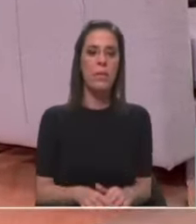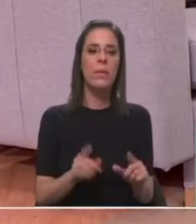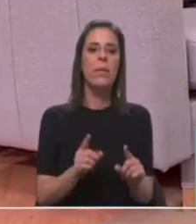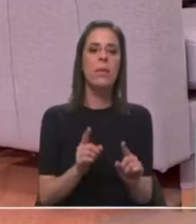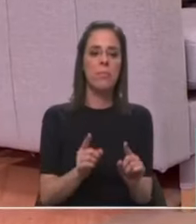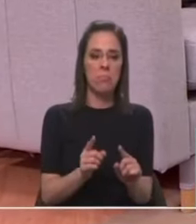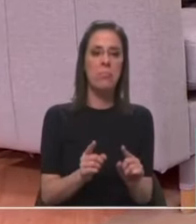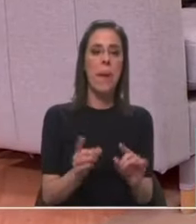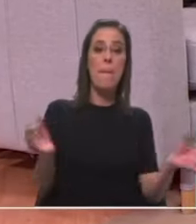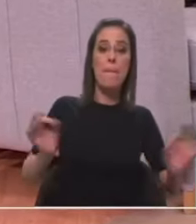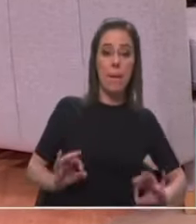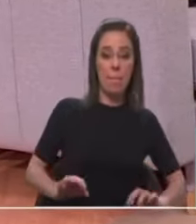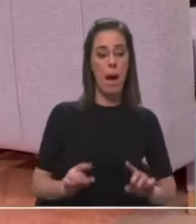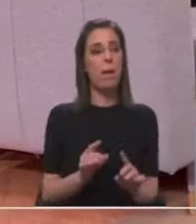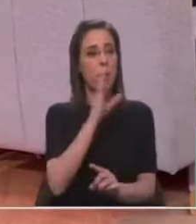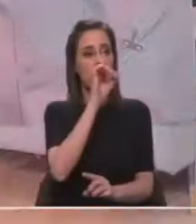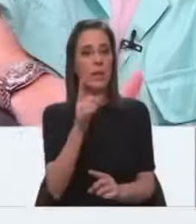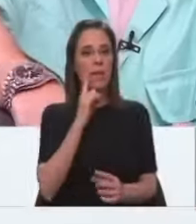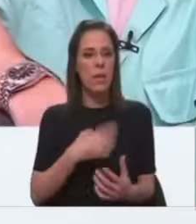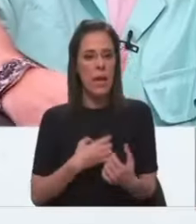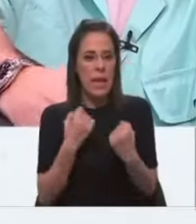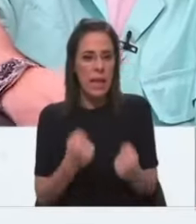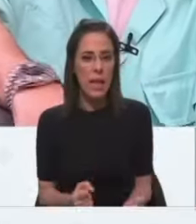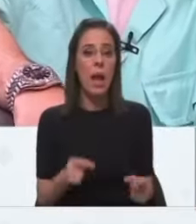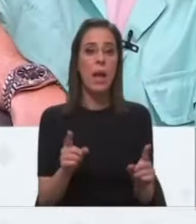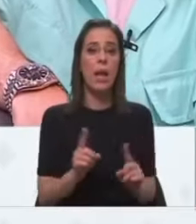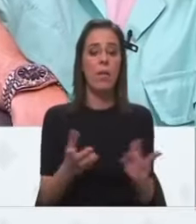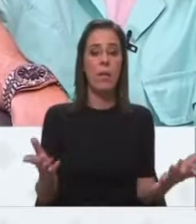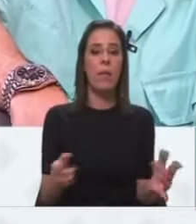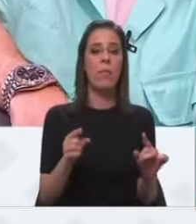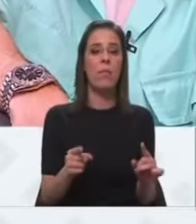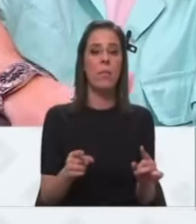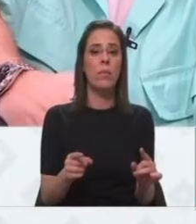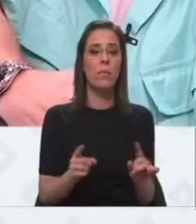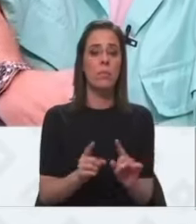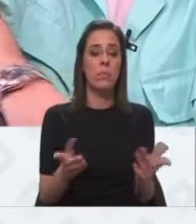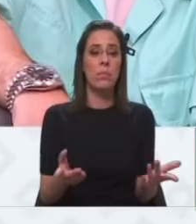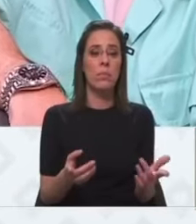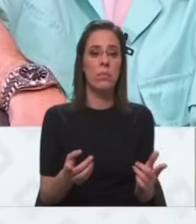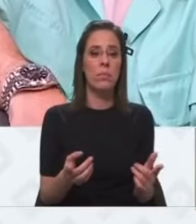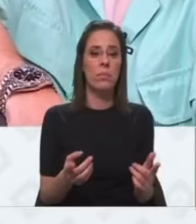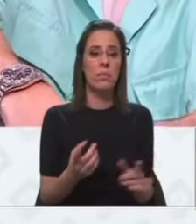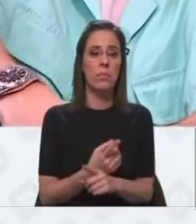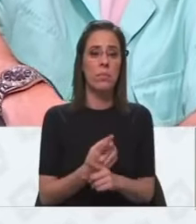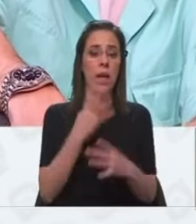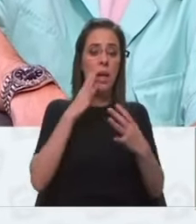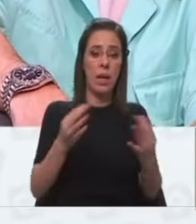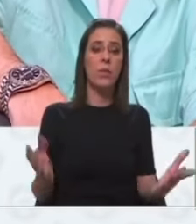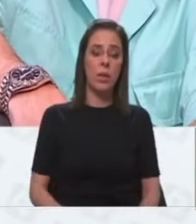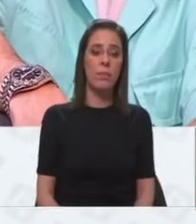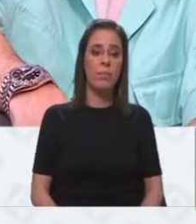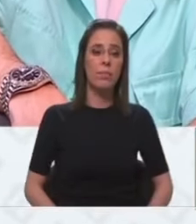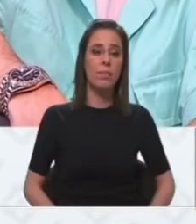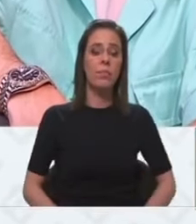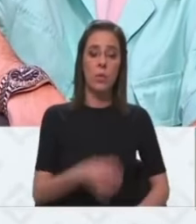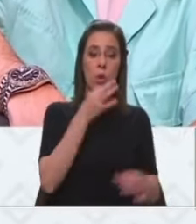acho que é mais nisso, de preparar se for uma coisa mais intensa, se for não sei o quê, aqui não. Aqui nem sequer foi, aqui era, foi uma coisa natural. Não